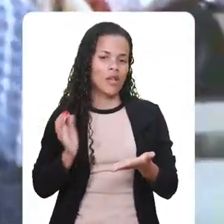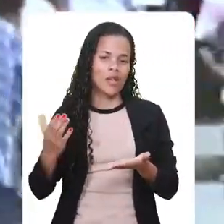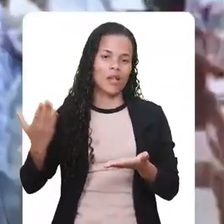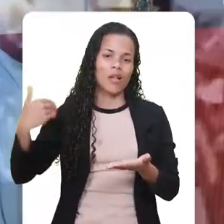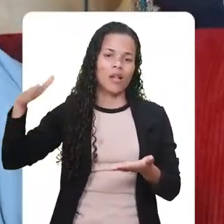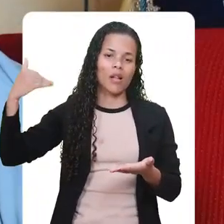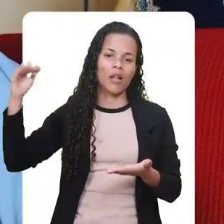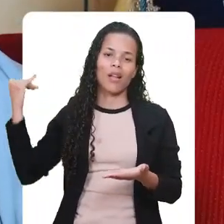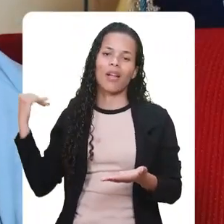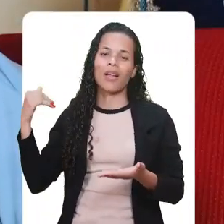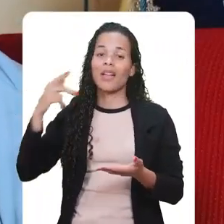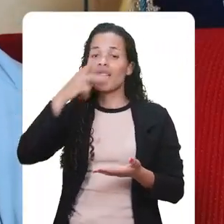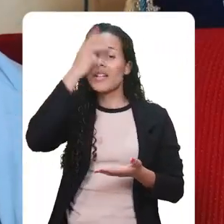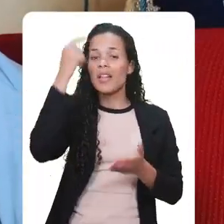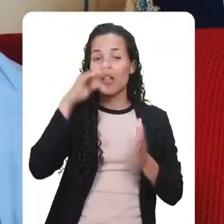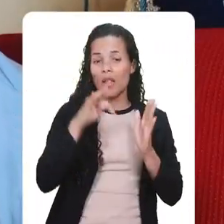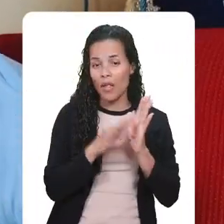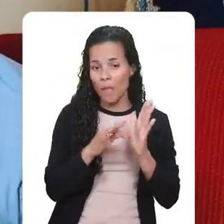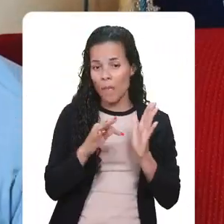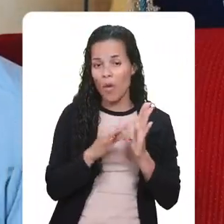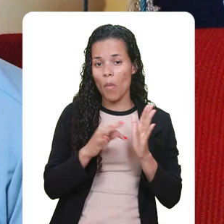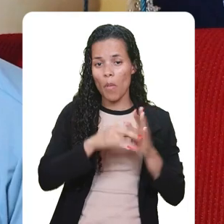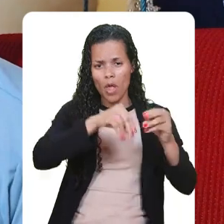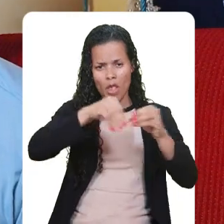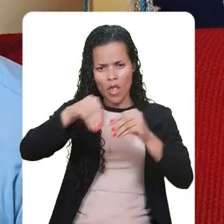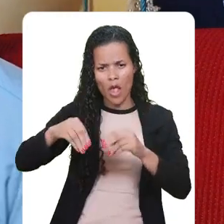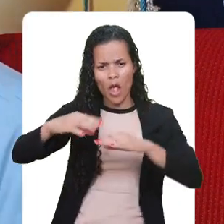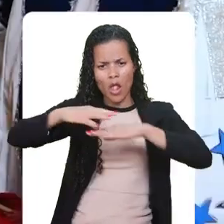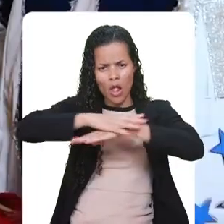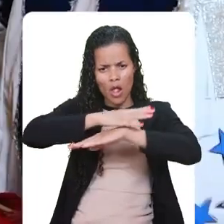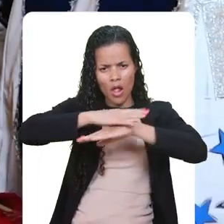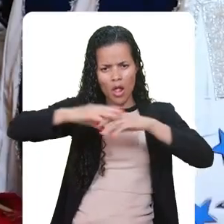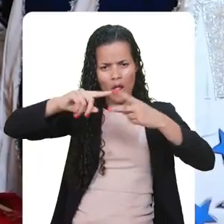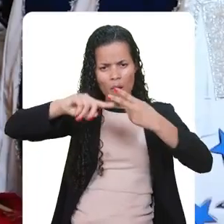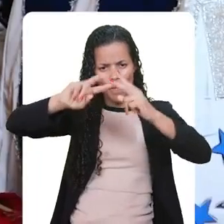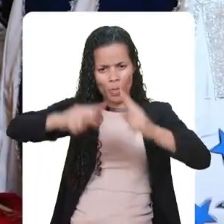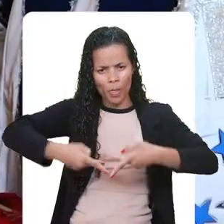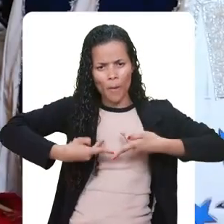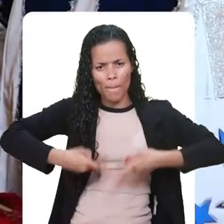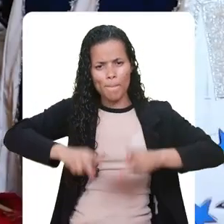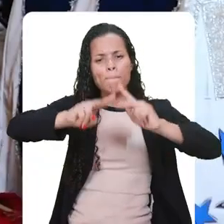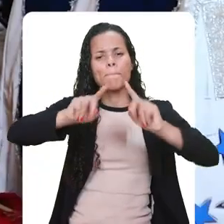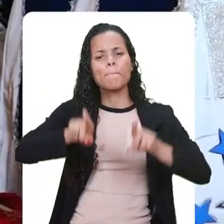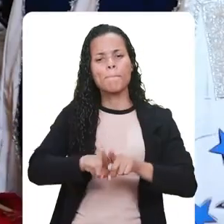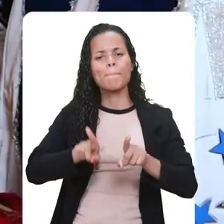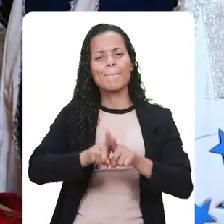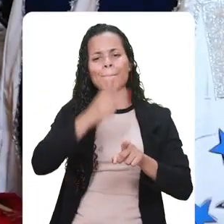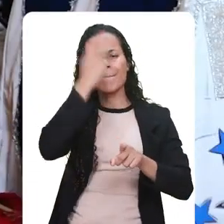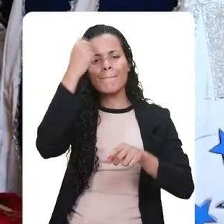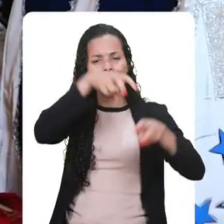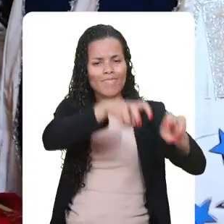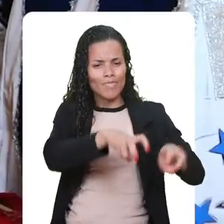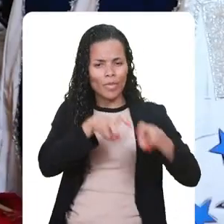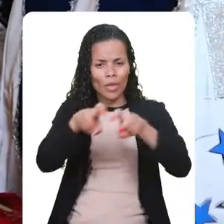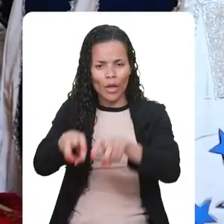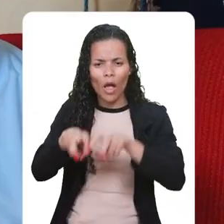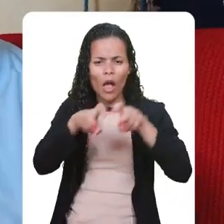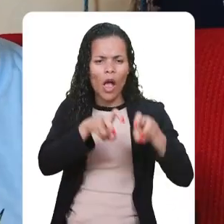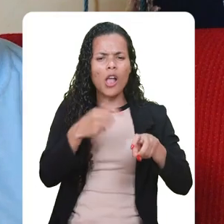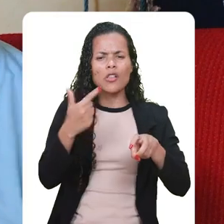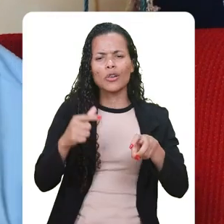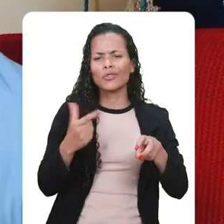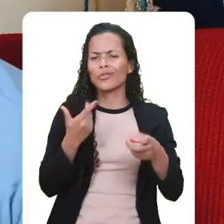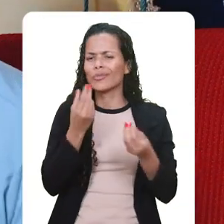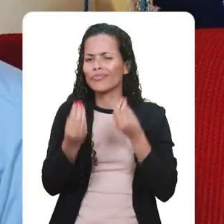época, Timbaúba era a terra da rede, do sapato e algumas pessoas que viviam da agricultura.